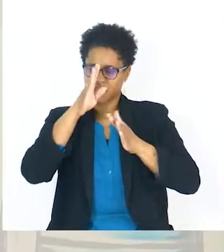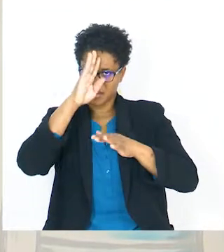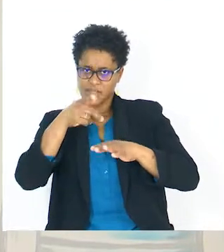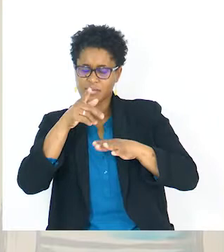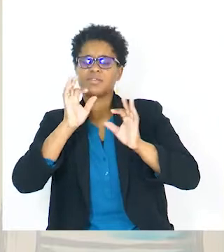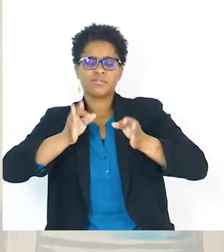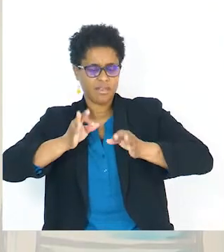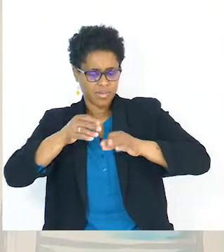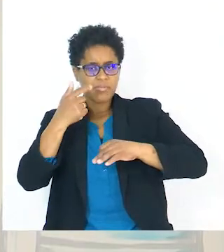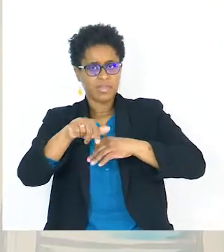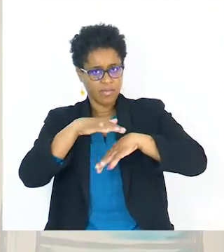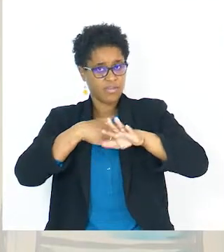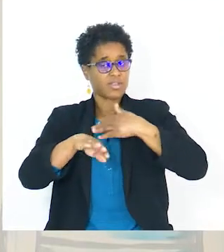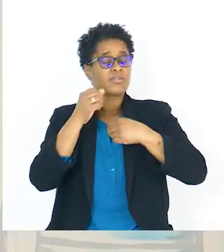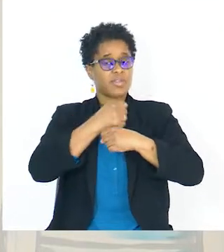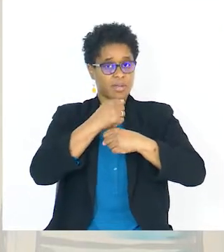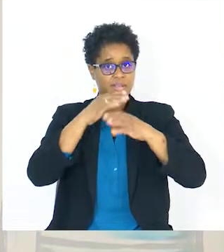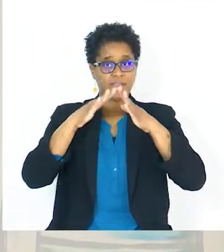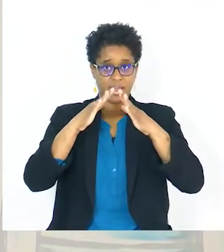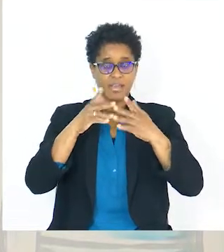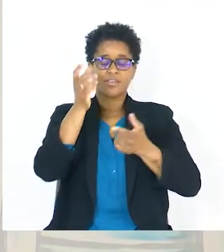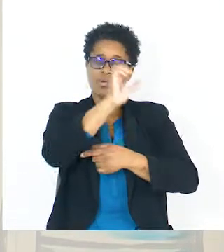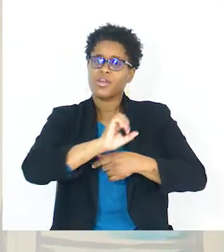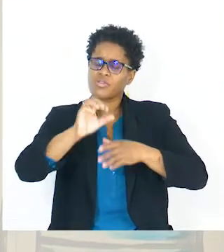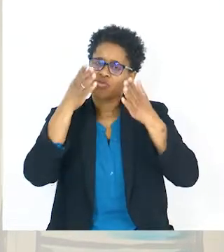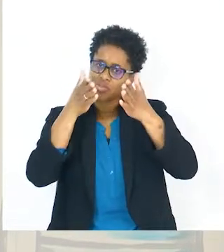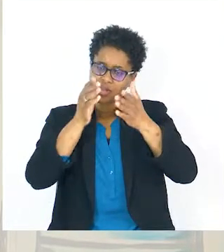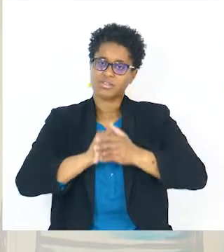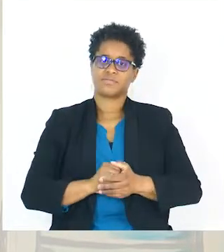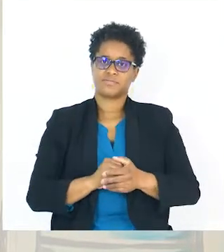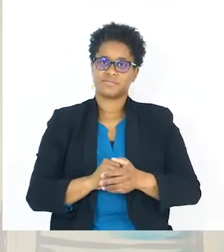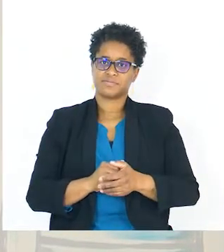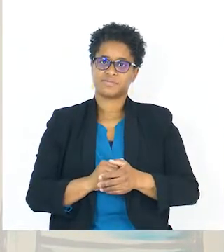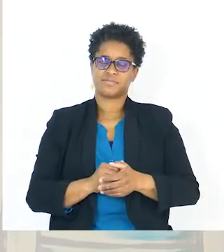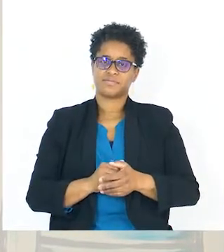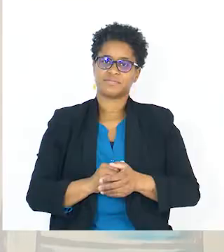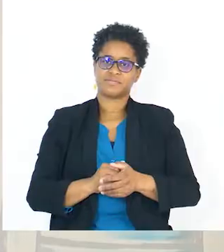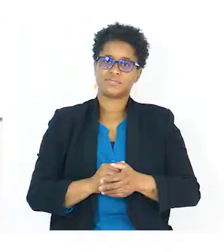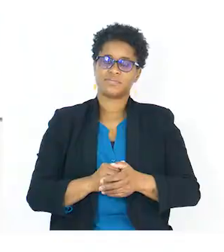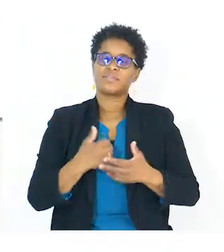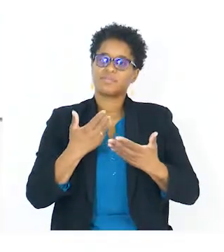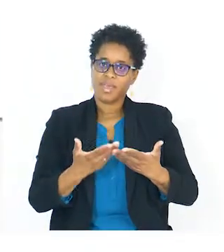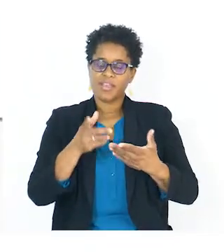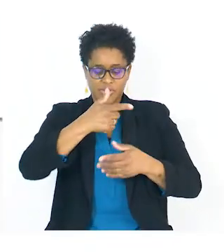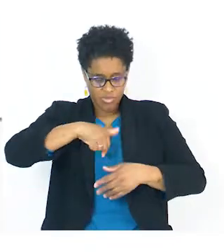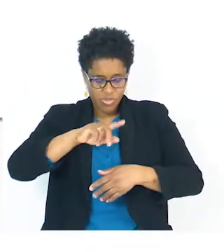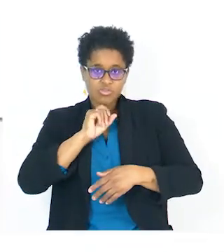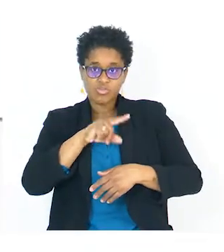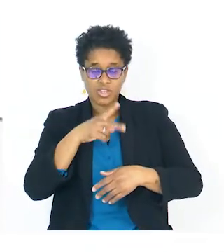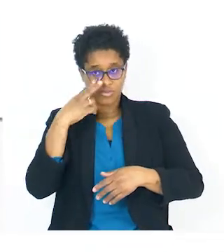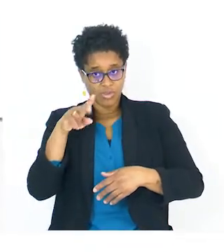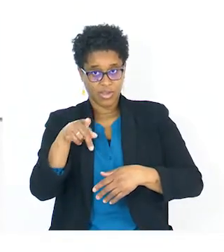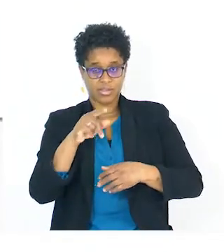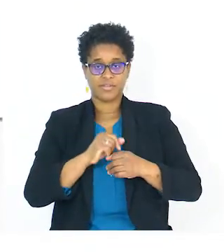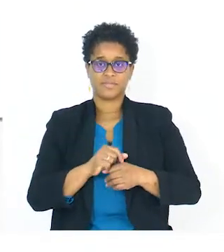Já sabem que sempre devem fazer os trabalhos de casa para vos ajudar. Bem, nós podemos seguir